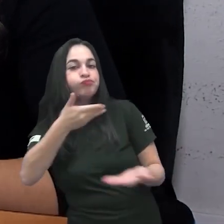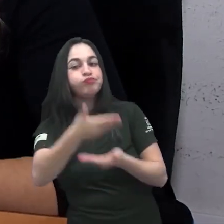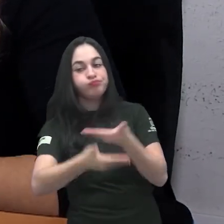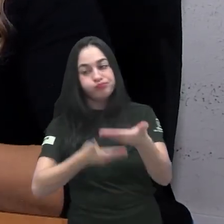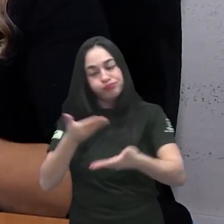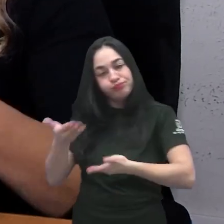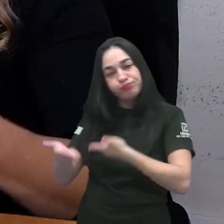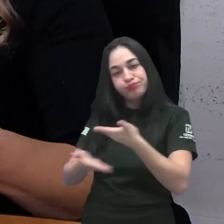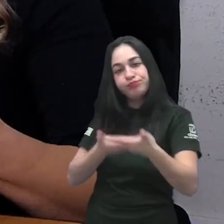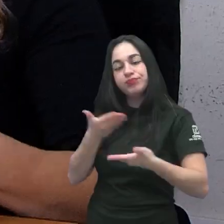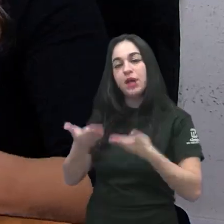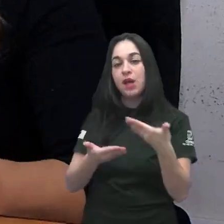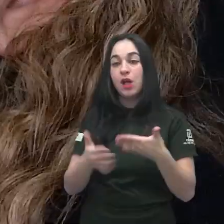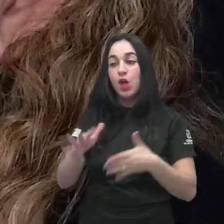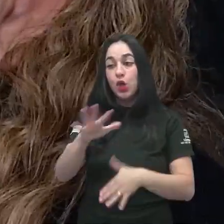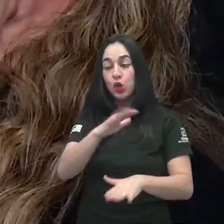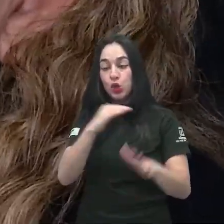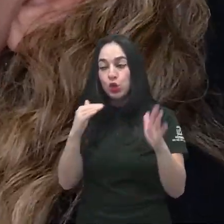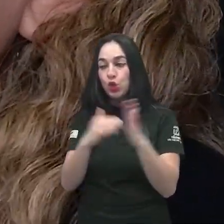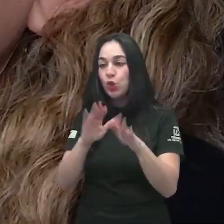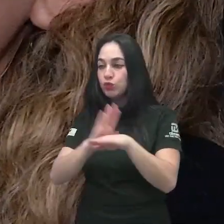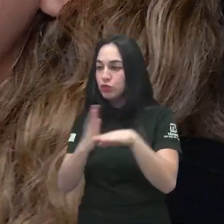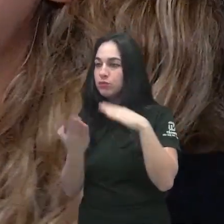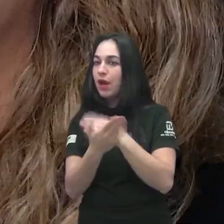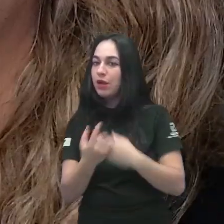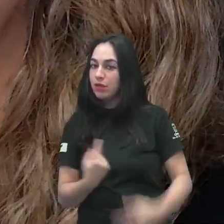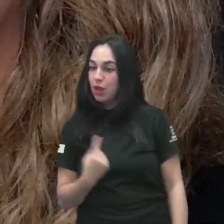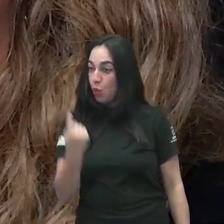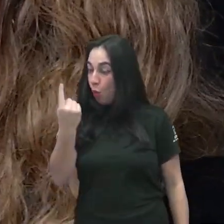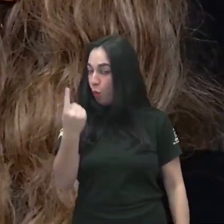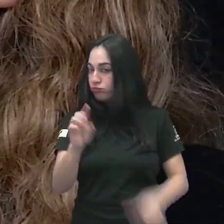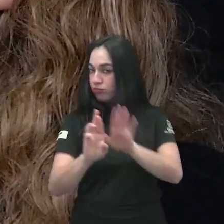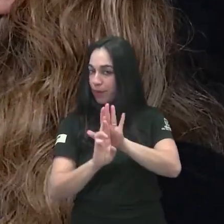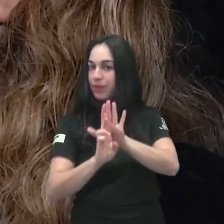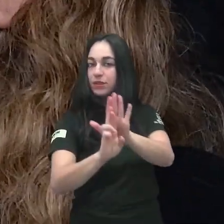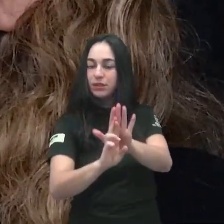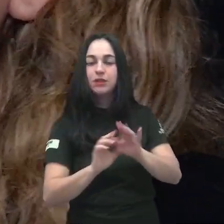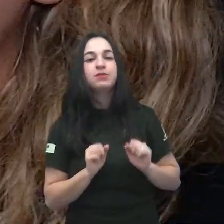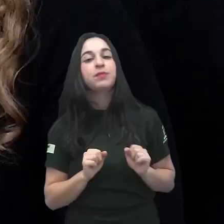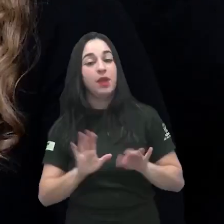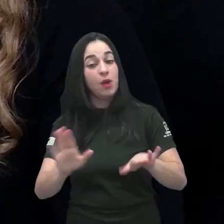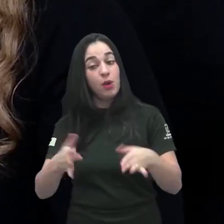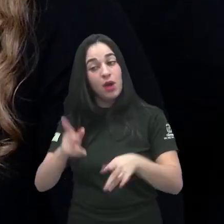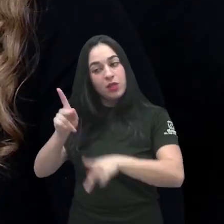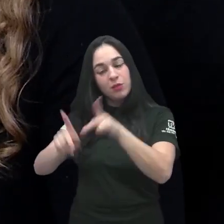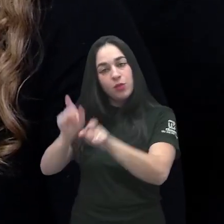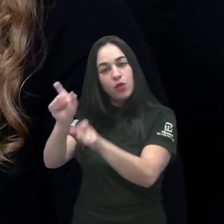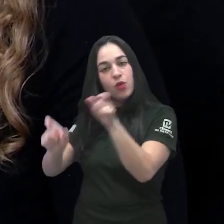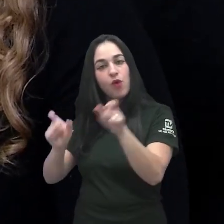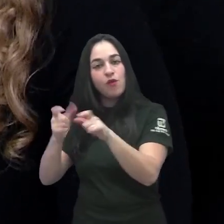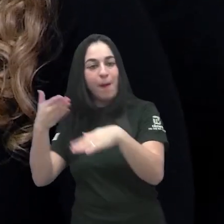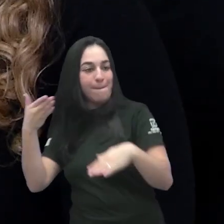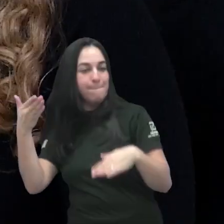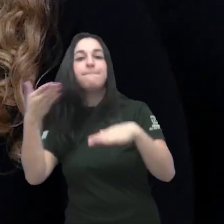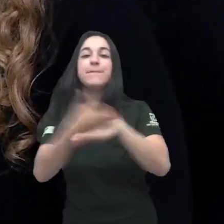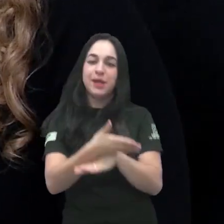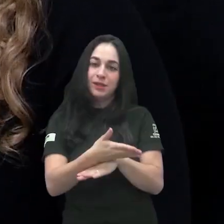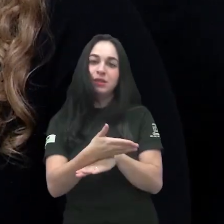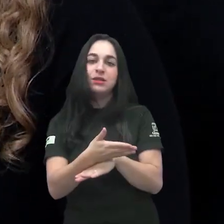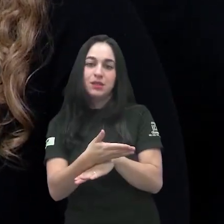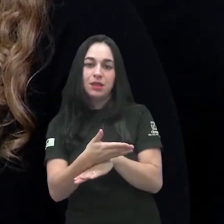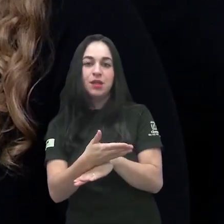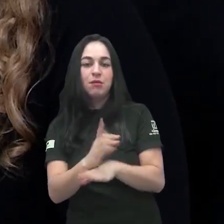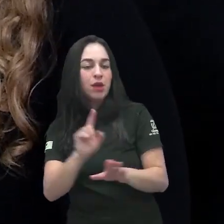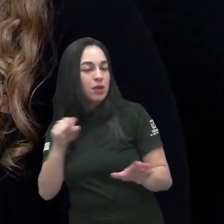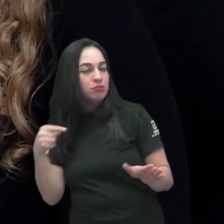encontros dos CONSEGs, que contam com representantes de todas as regiões da cidade. Quando a população participa